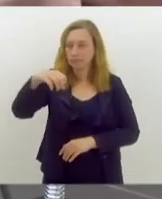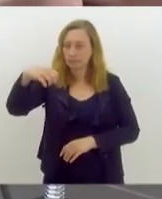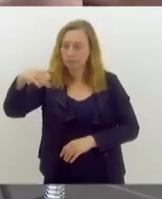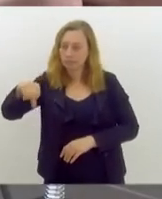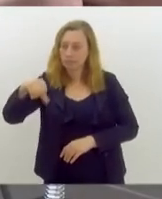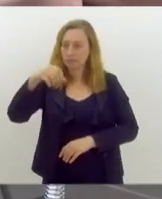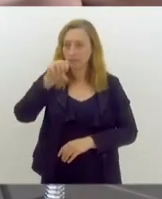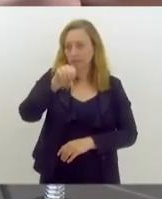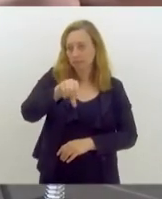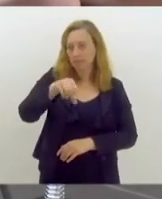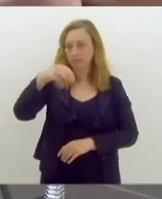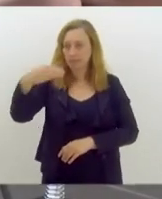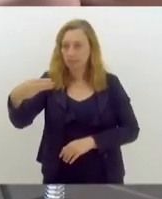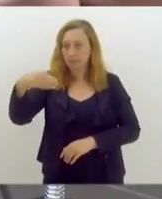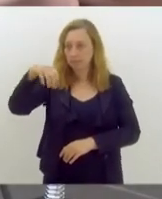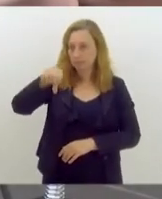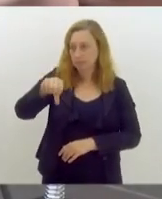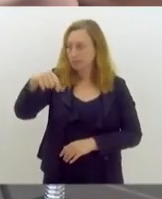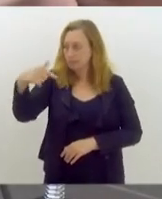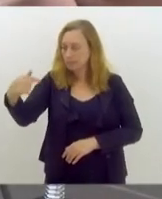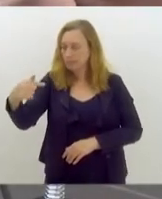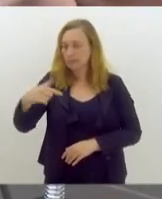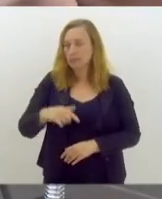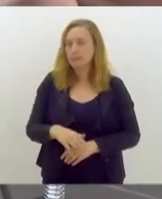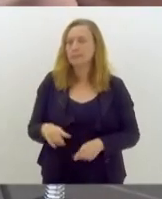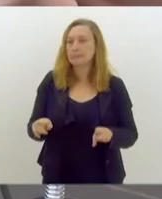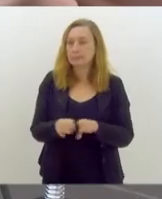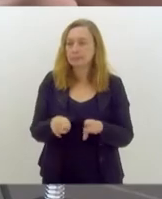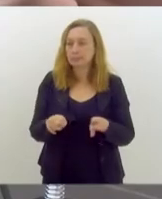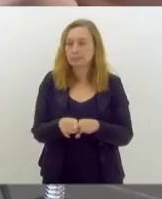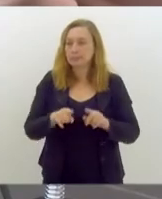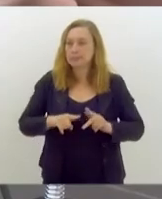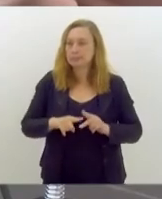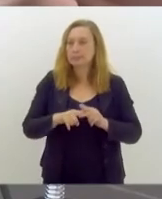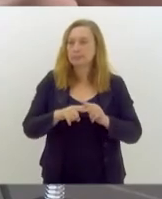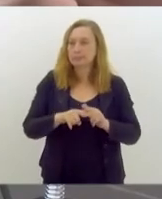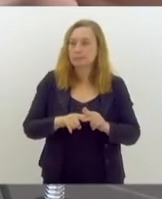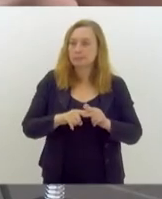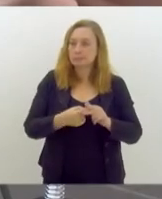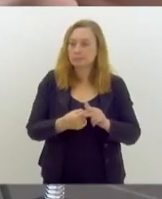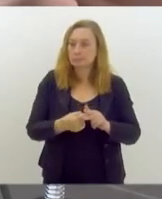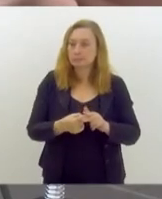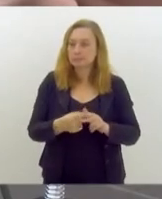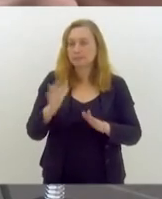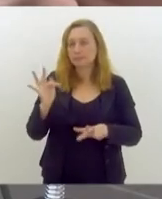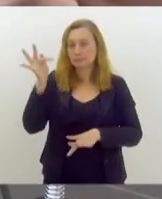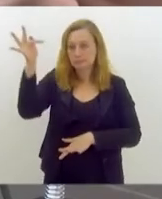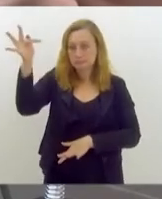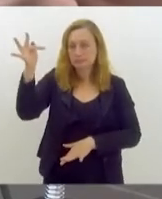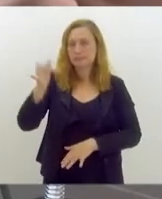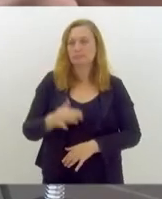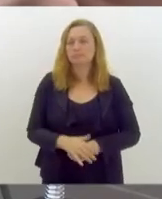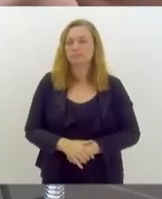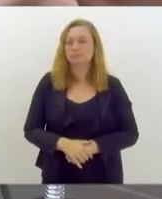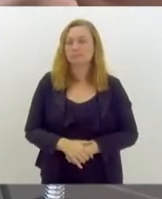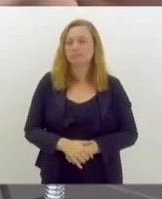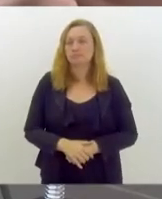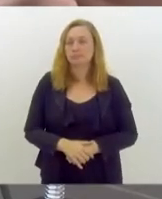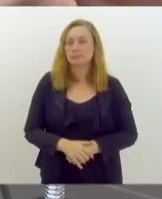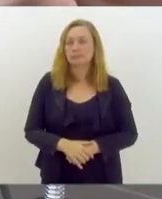93 e 97 e também as modificações futuras discorre